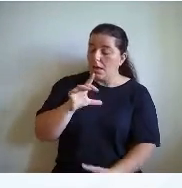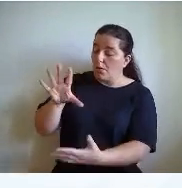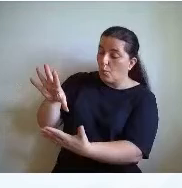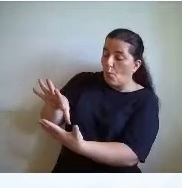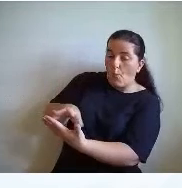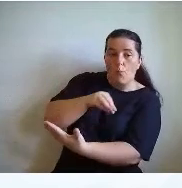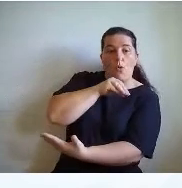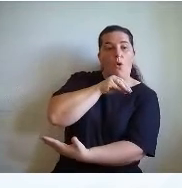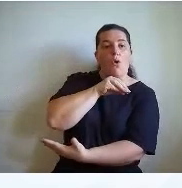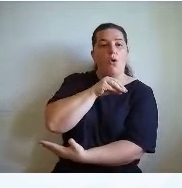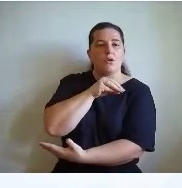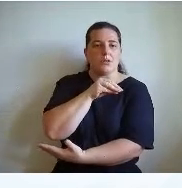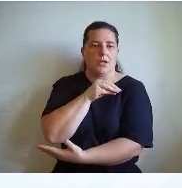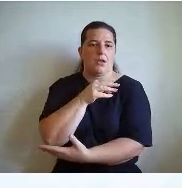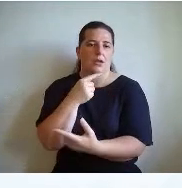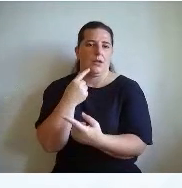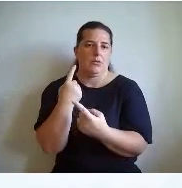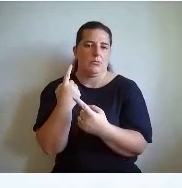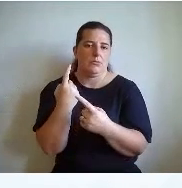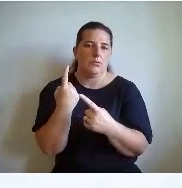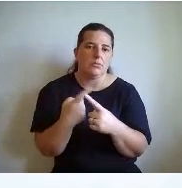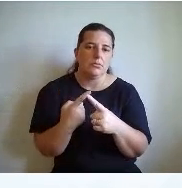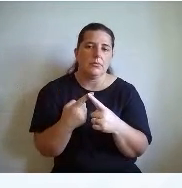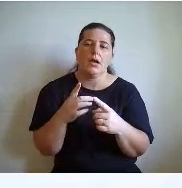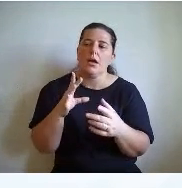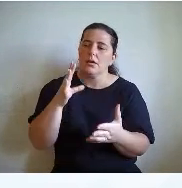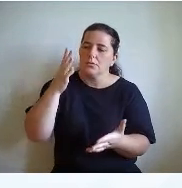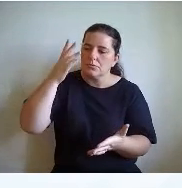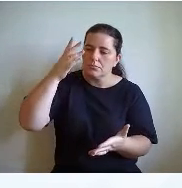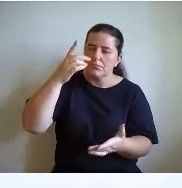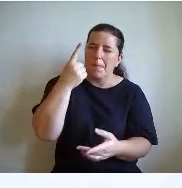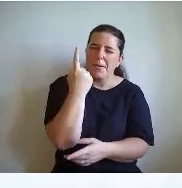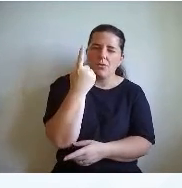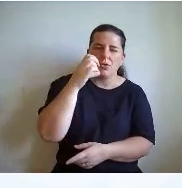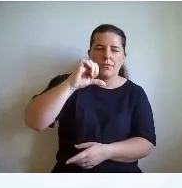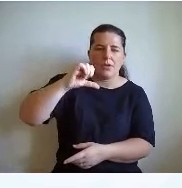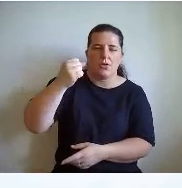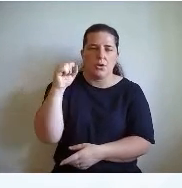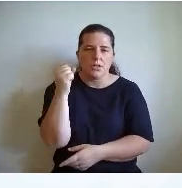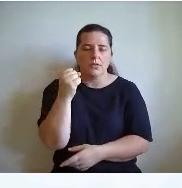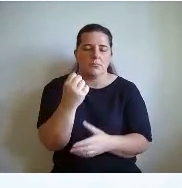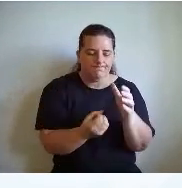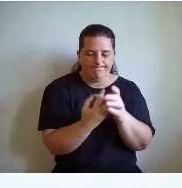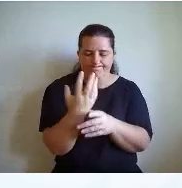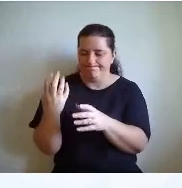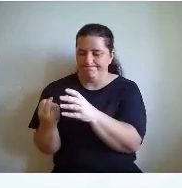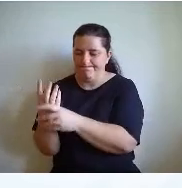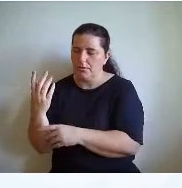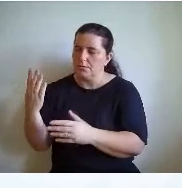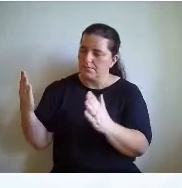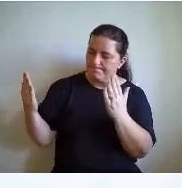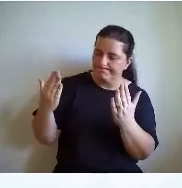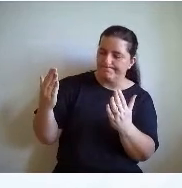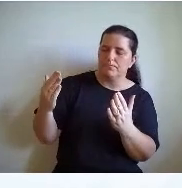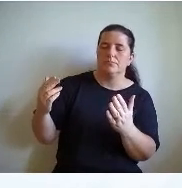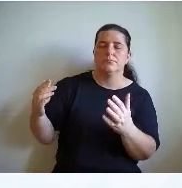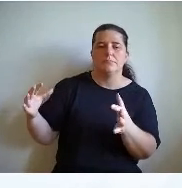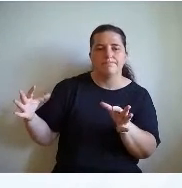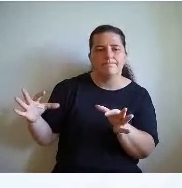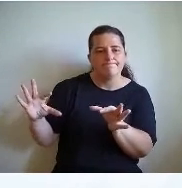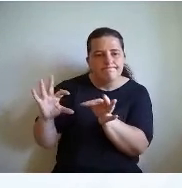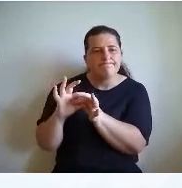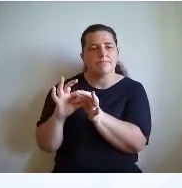uma ação concreta quando o nosso iniciou aqui em 88. Então, vejam a